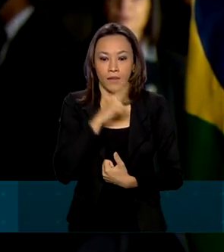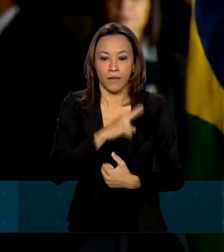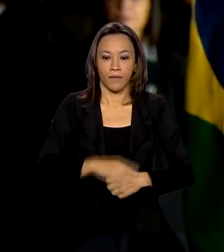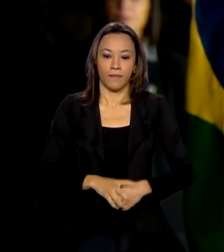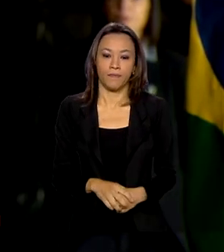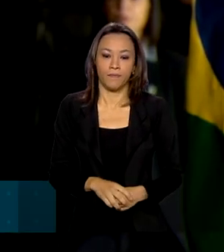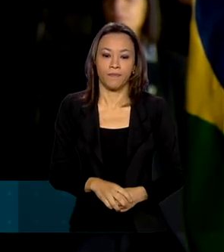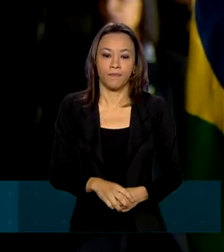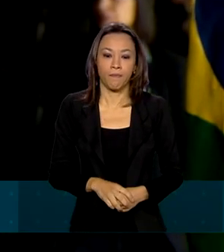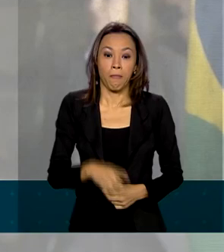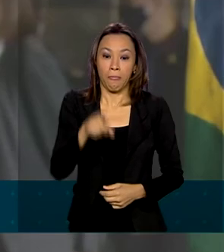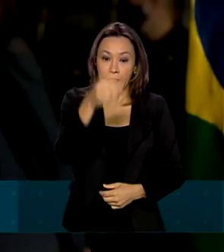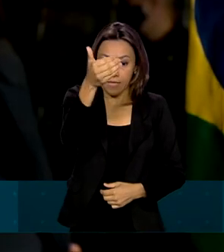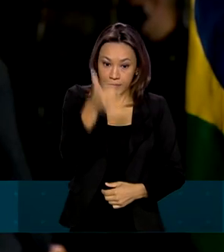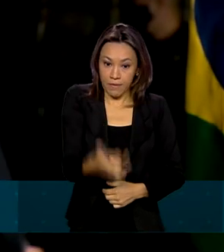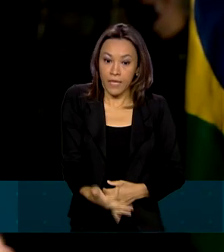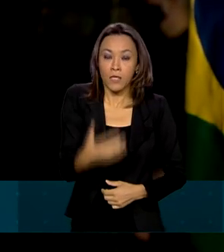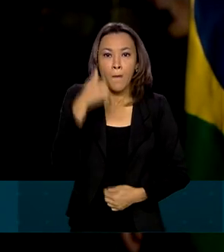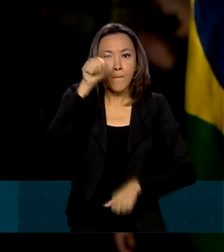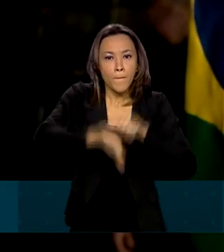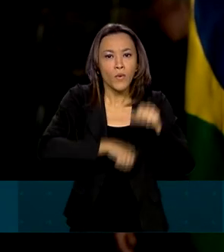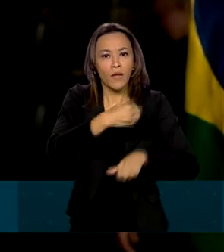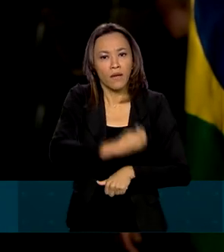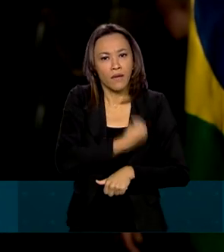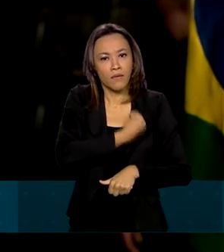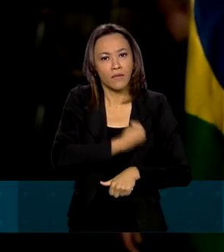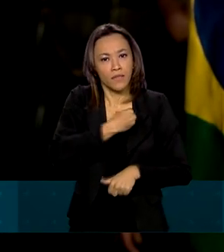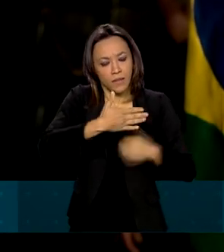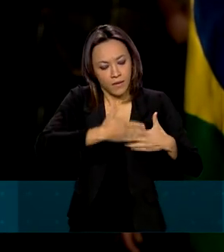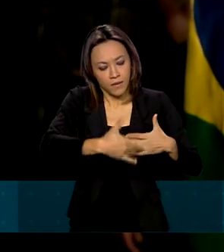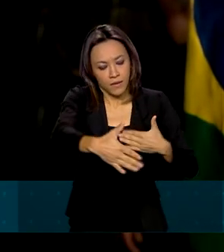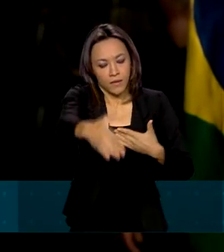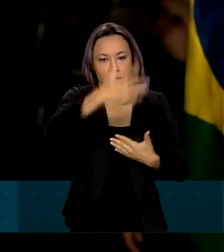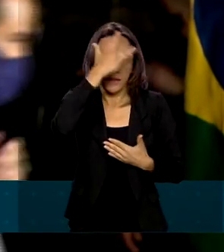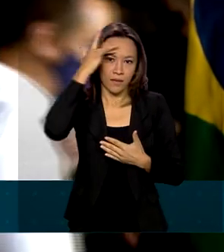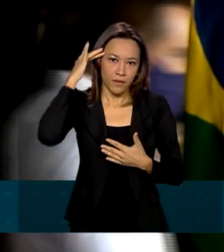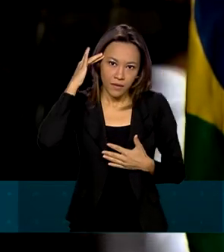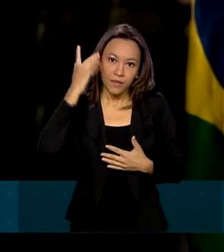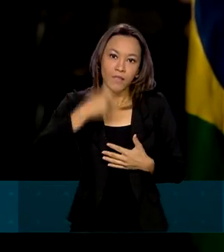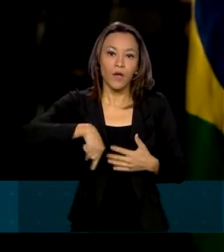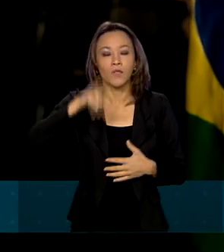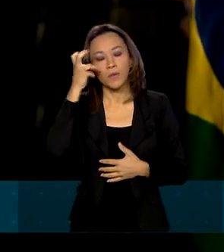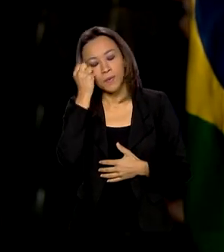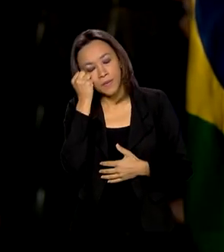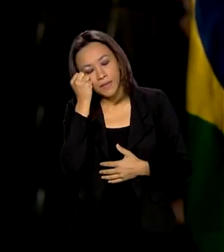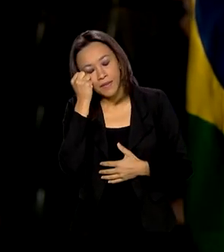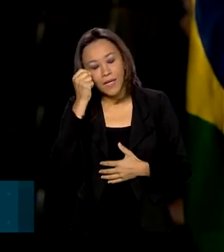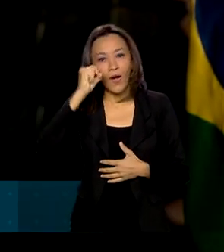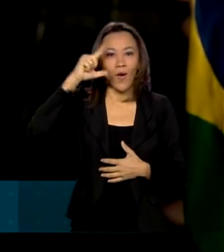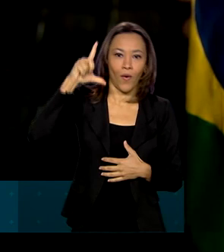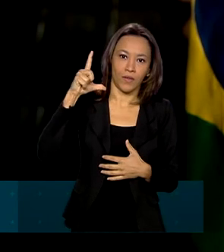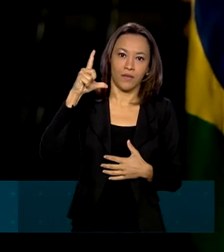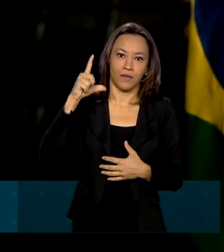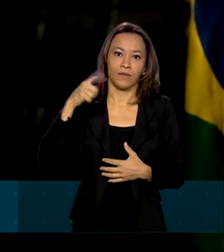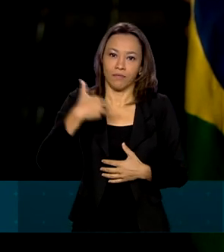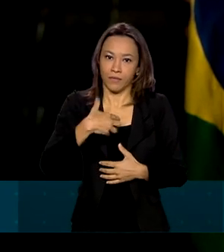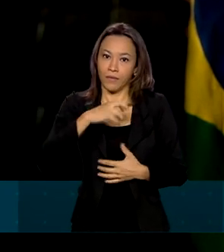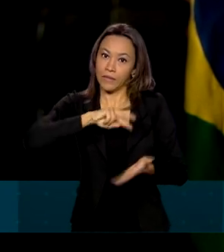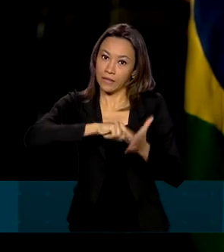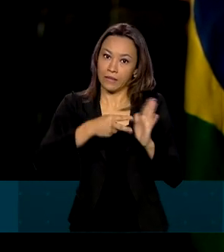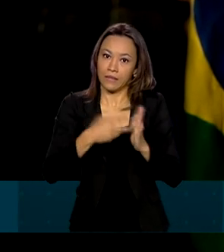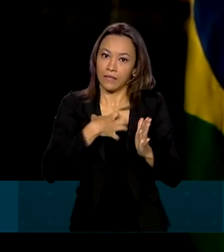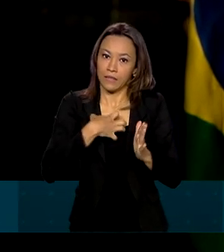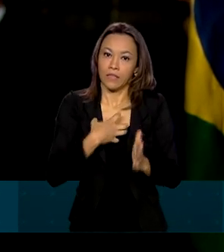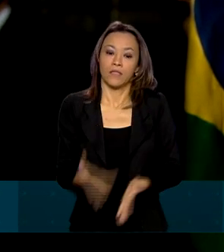rota da vida das pessoas nós acordamos com esse sentimento e dormimos com esse sentimento para o novo defensor